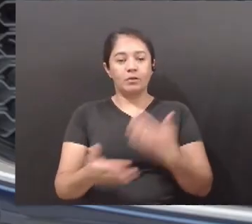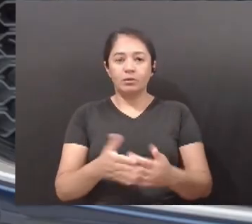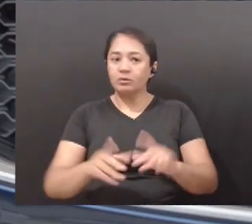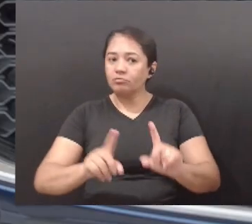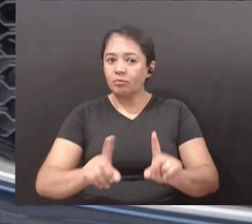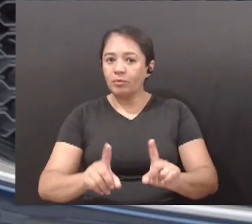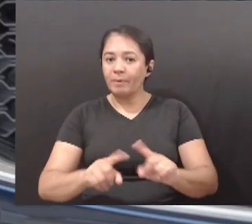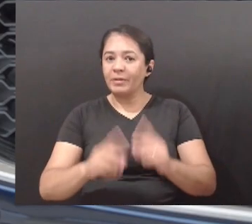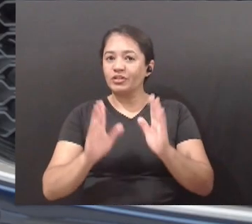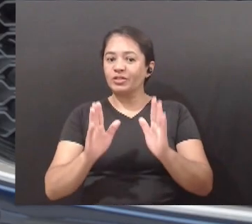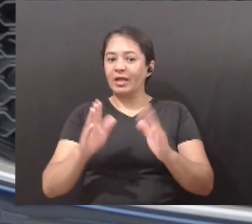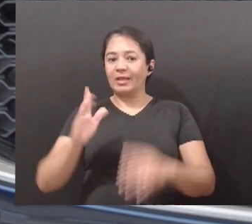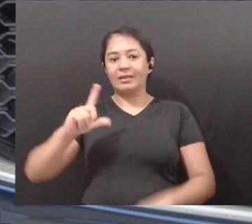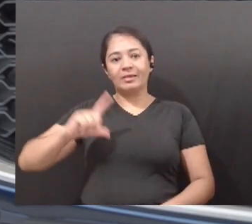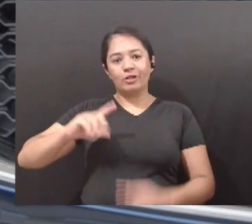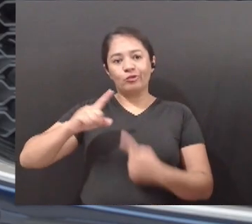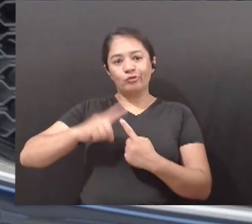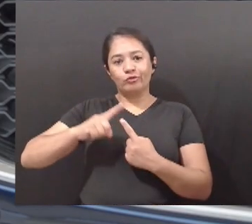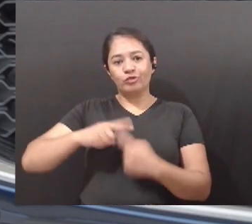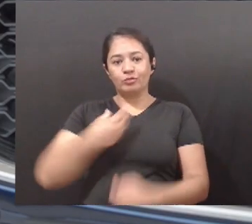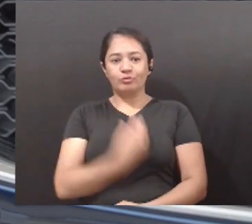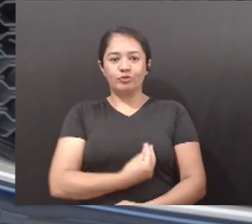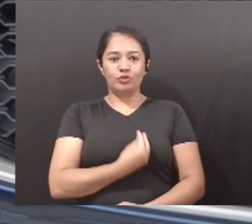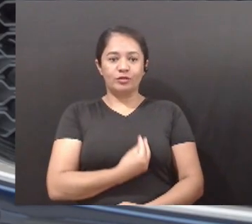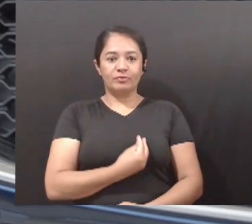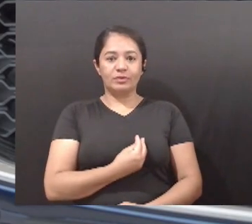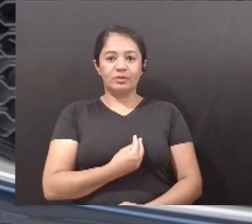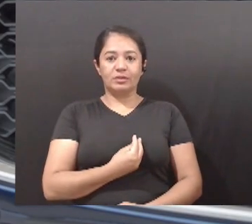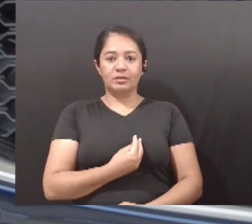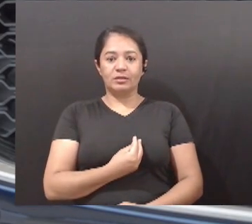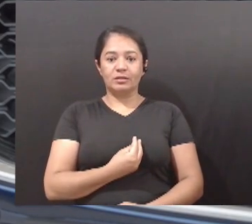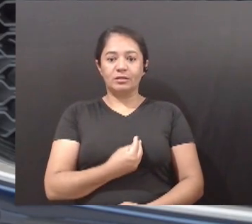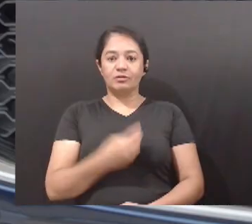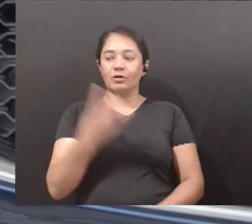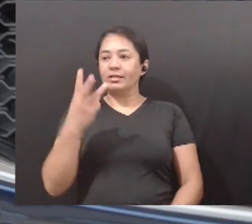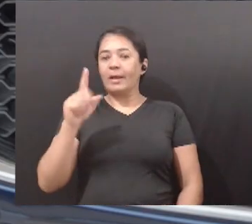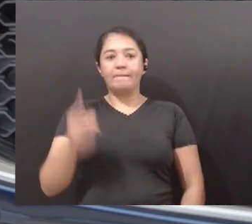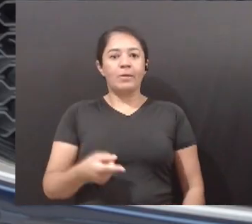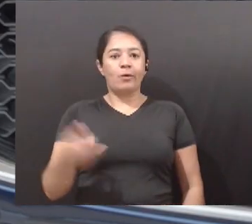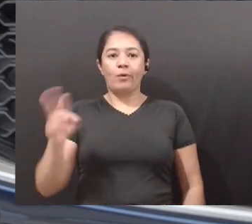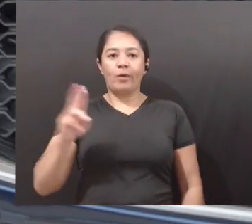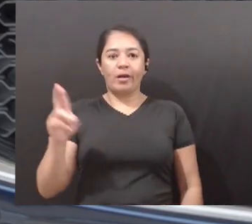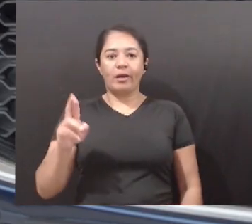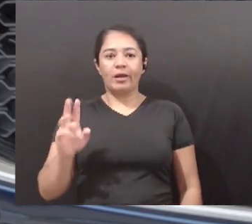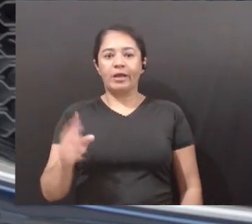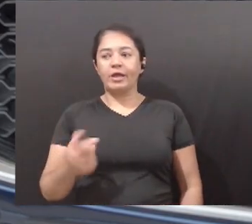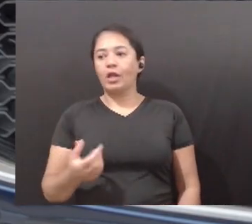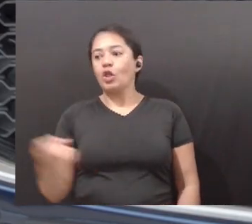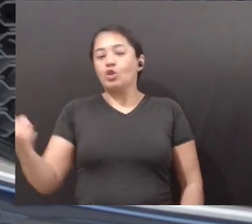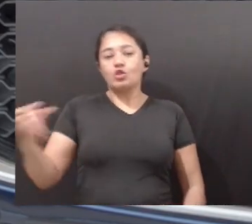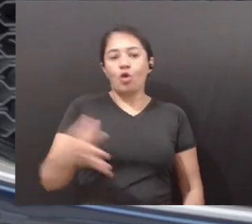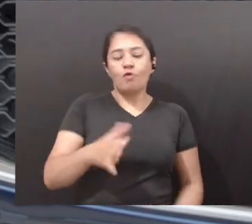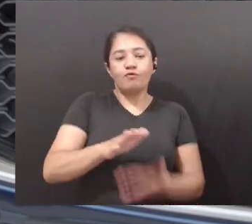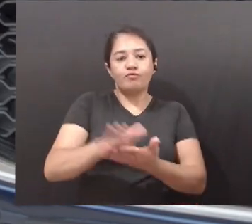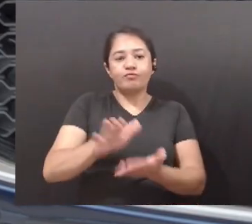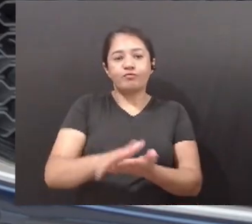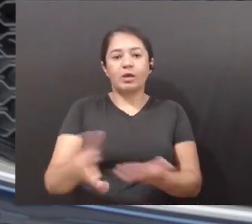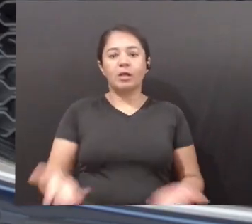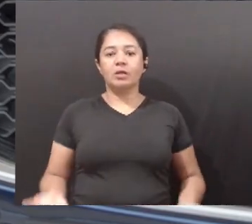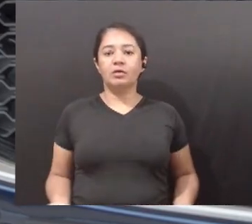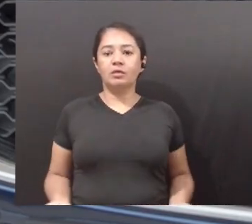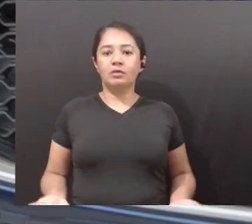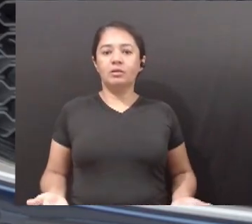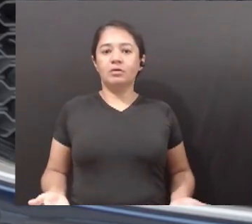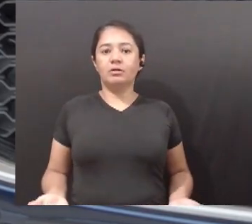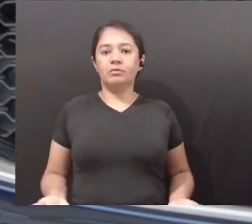vida, por exemplo, ela já tem um custo de vida com 3 mil reais, um exemplo. E aí ela faz um novo gasto, e aí em vez de 3 mil que ela tinha de padrão de